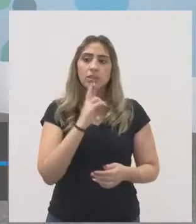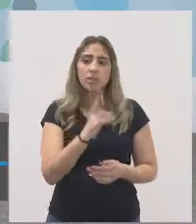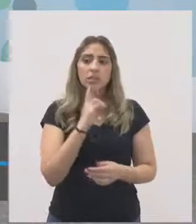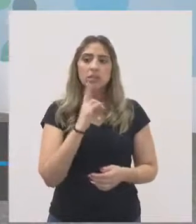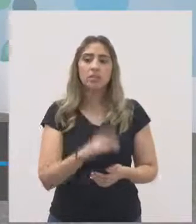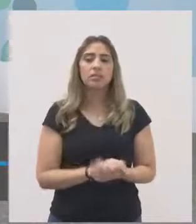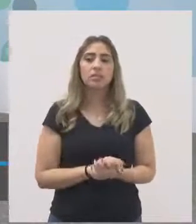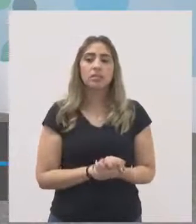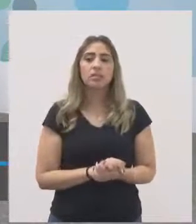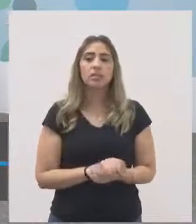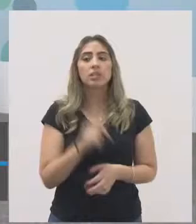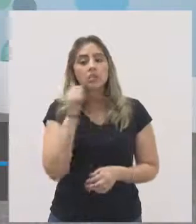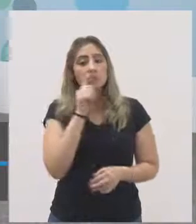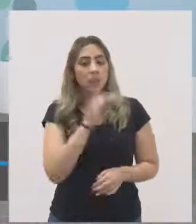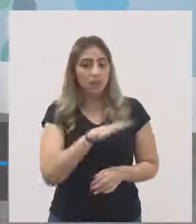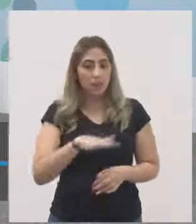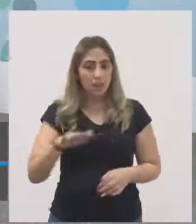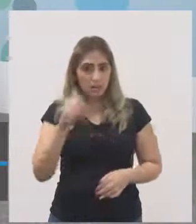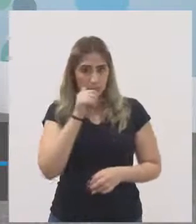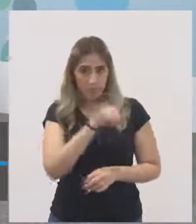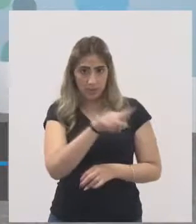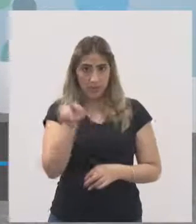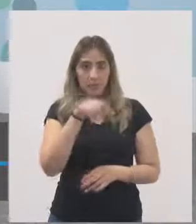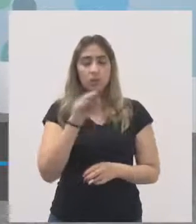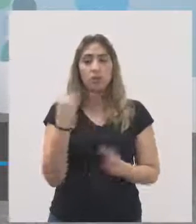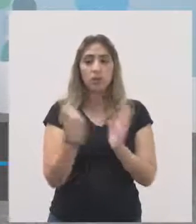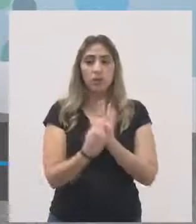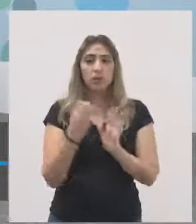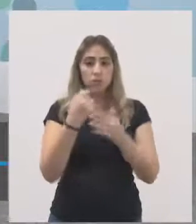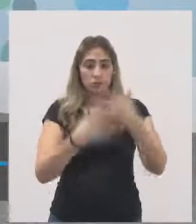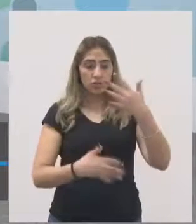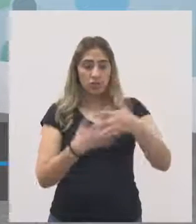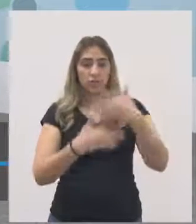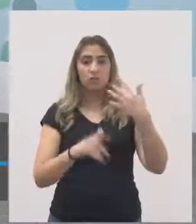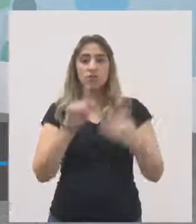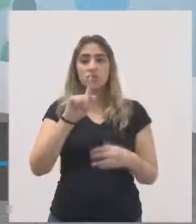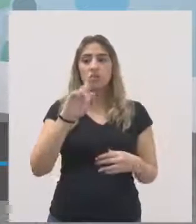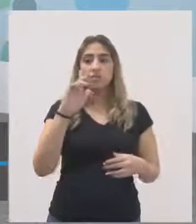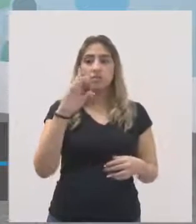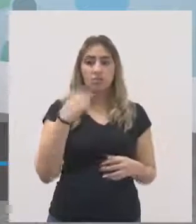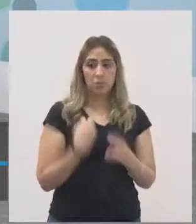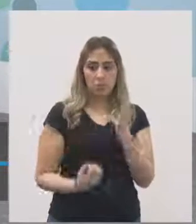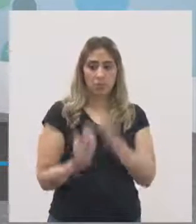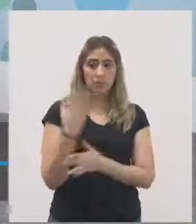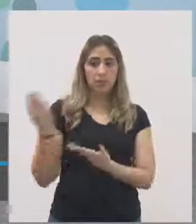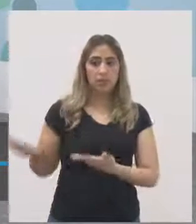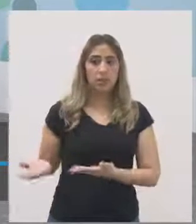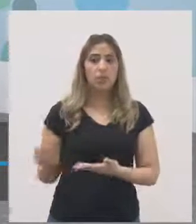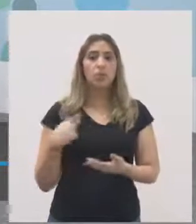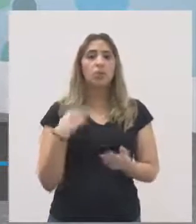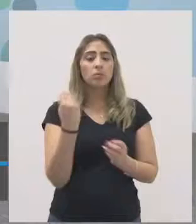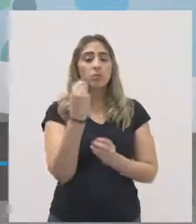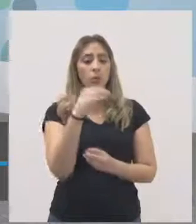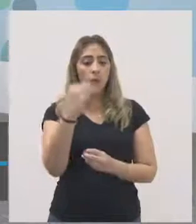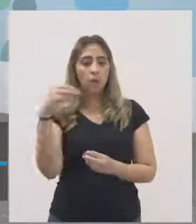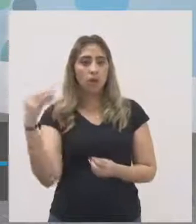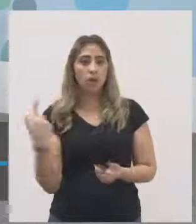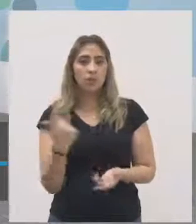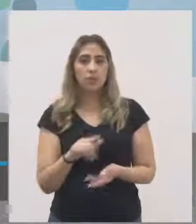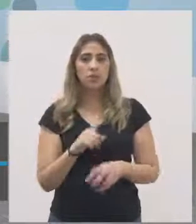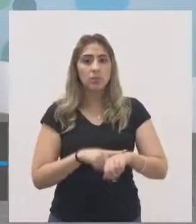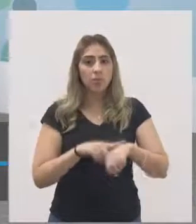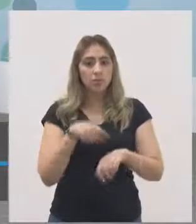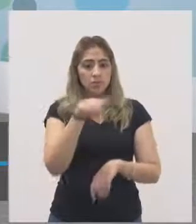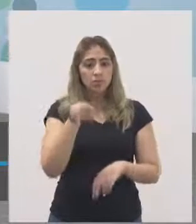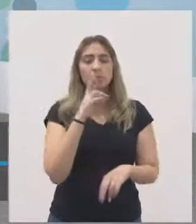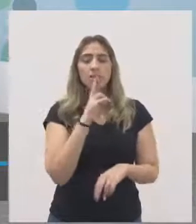respondam. As meninas colocaram aqui no chat mais uma vez, está aparecendo aqui no GC, então quem puder depois da formação pegar um tempinho de